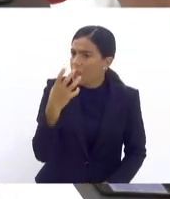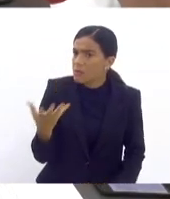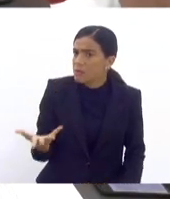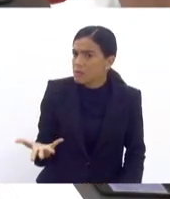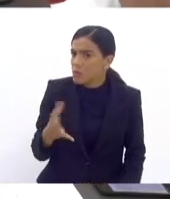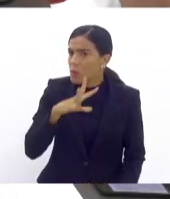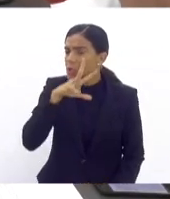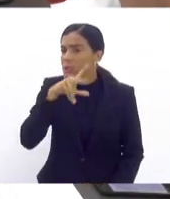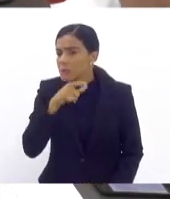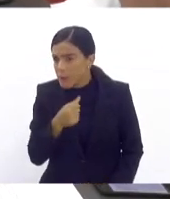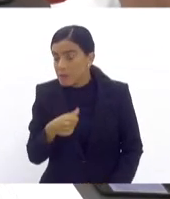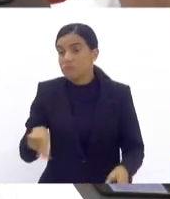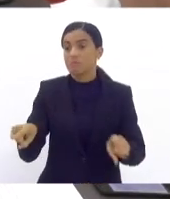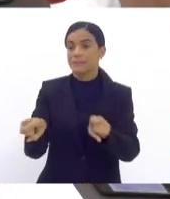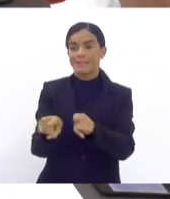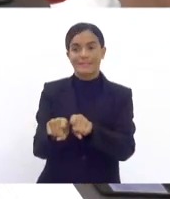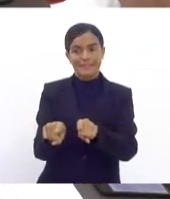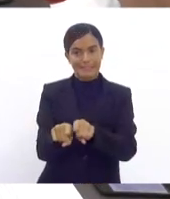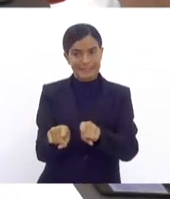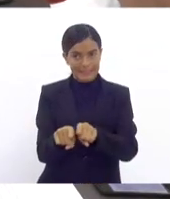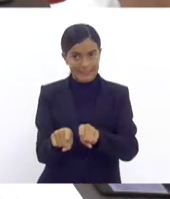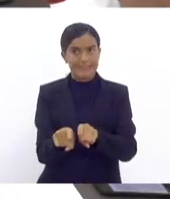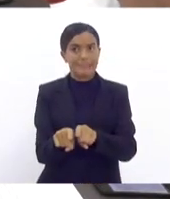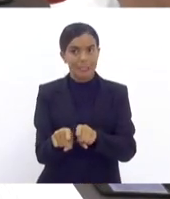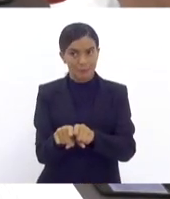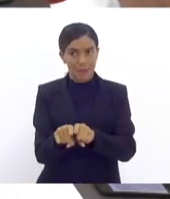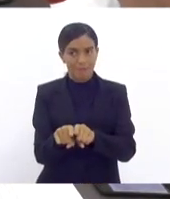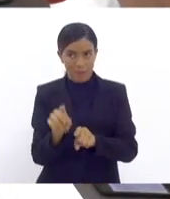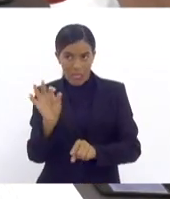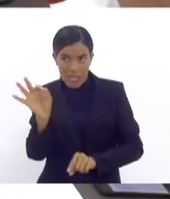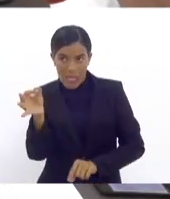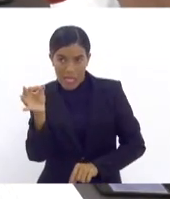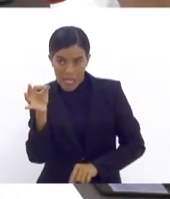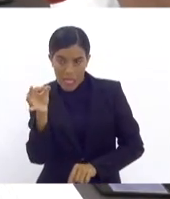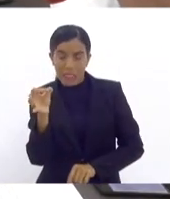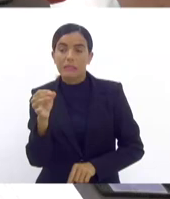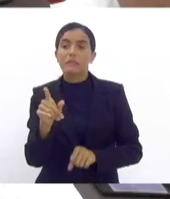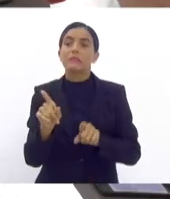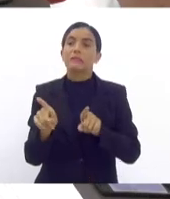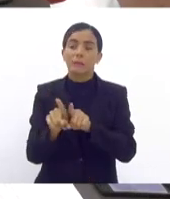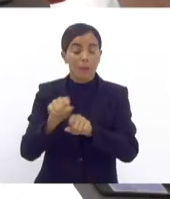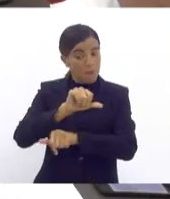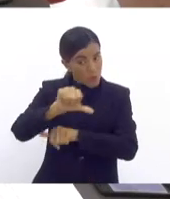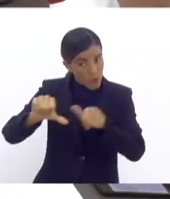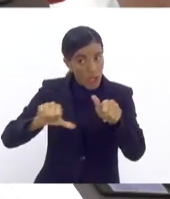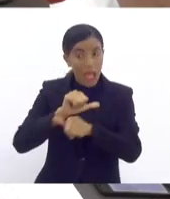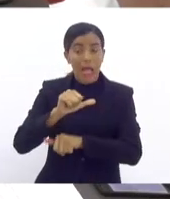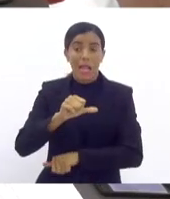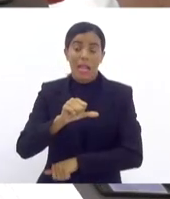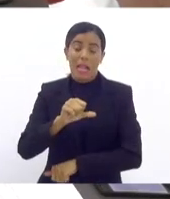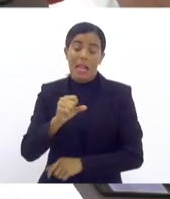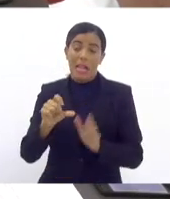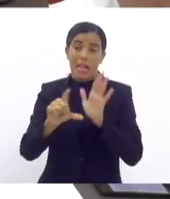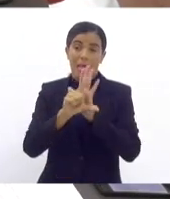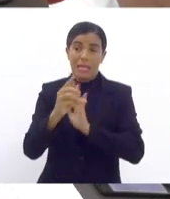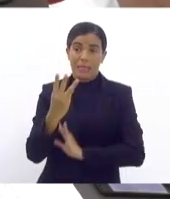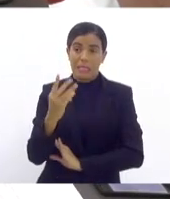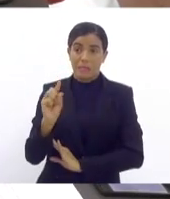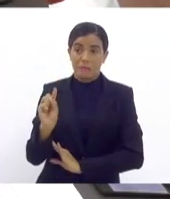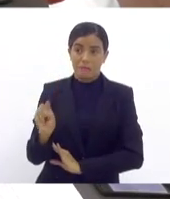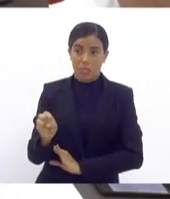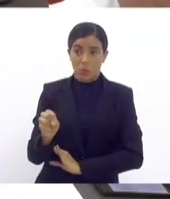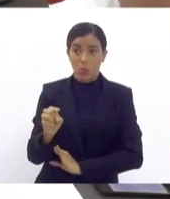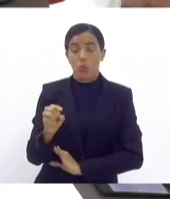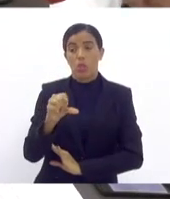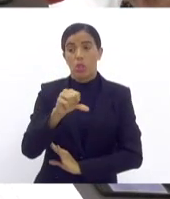Vossa Excelência, só observar... E também que... 5A, né? A questão do 5A, e isso, e também, né, que seja alterada a Lei 3.900, perfeito, de 2002, que